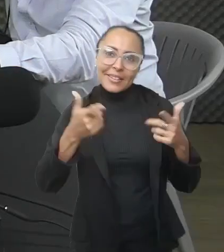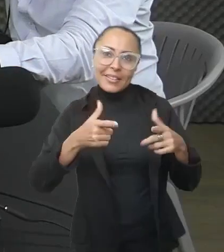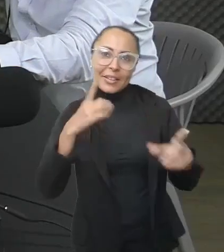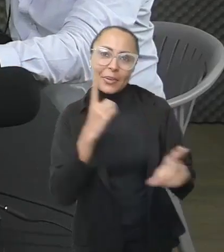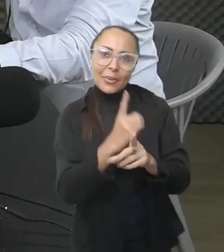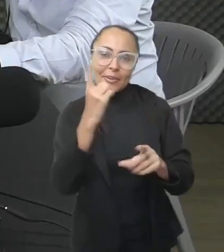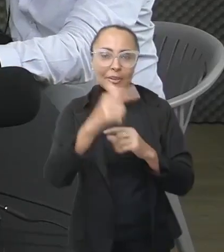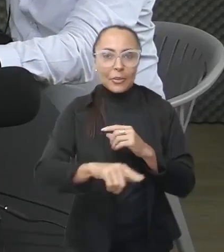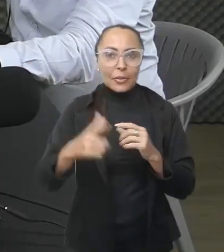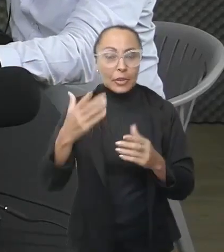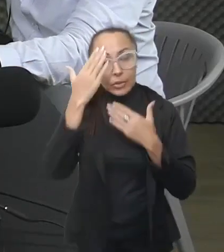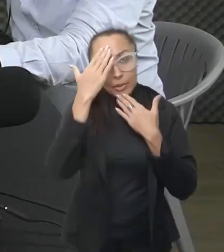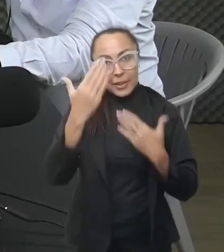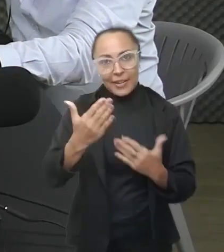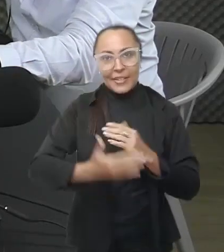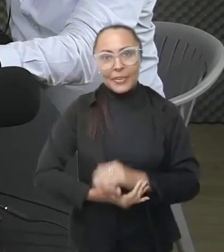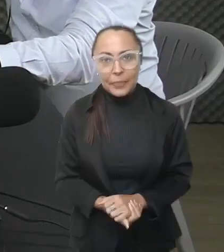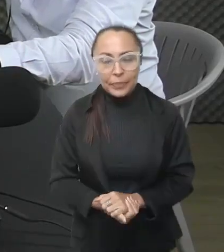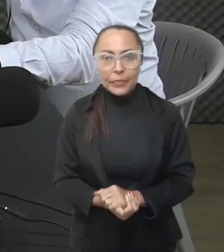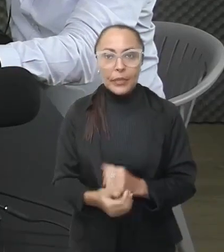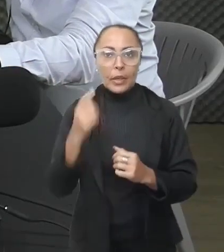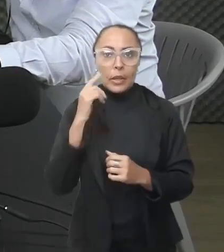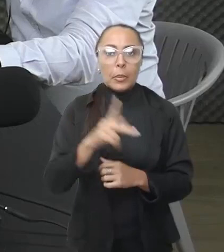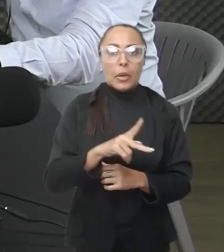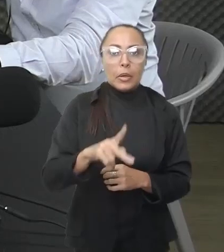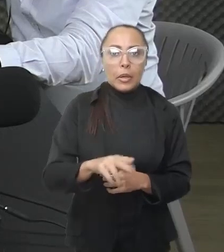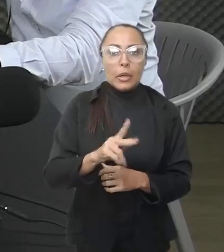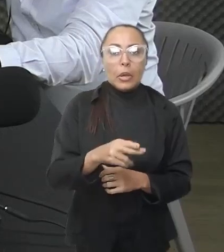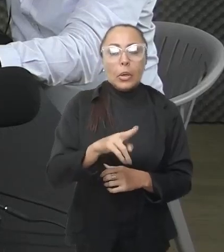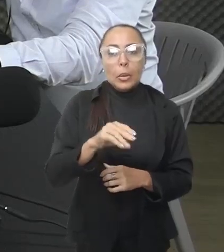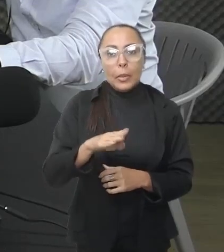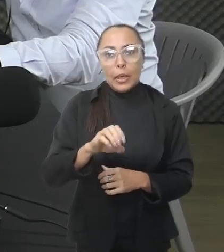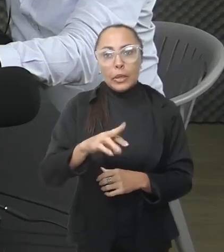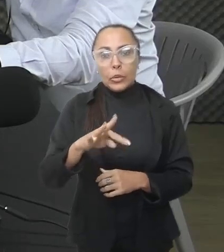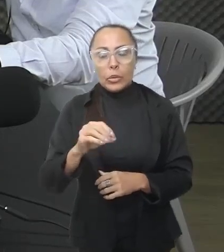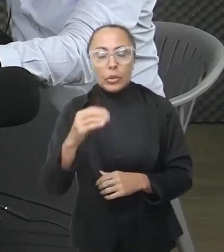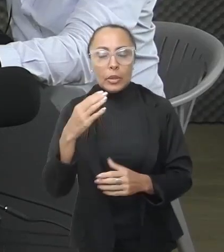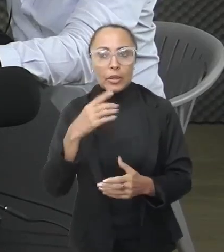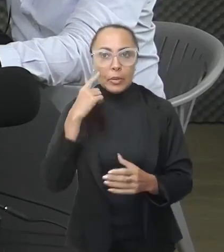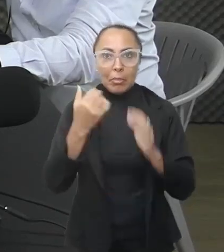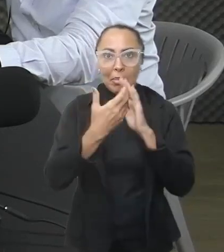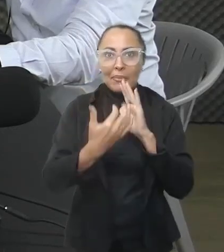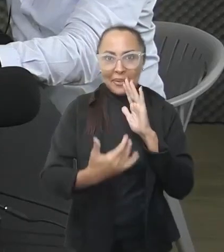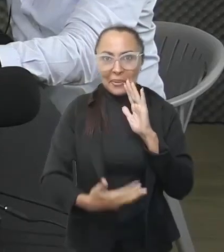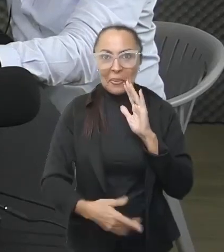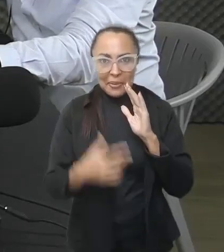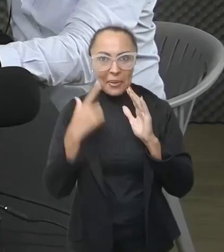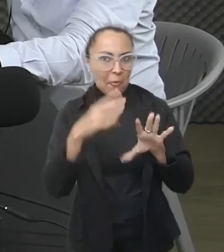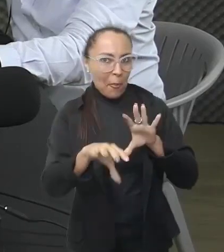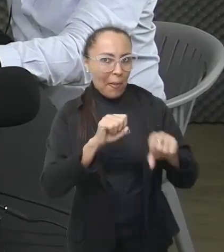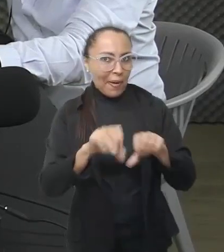é que agradece. Já o professor Humberto Miranda, eu não vou falar das tuas graduações não, porque é muita coisa. Professor do programa